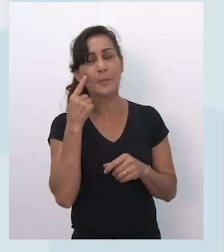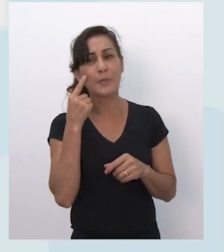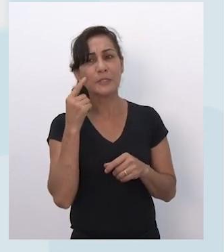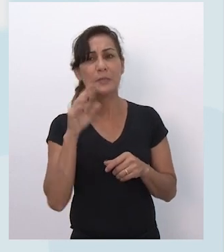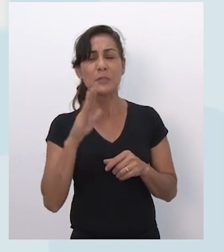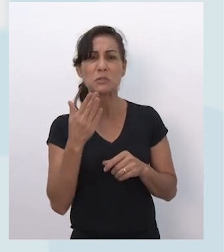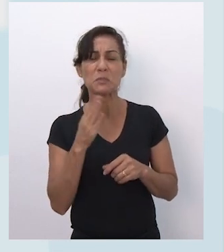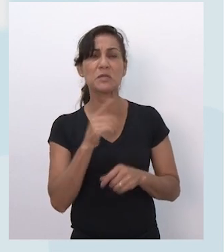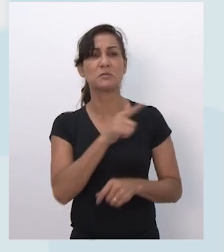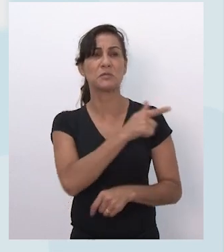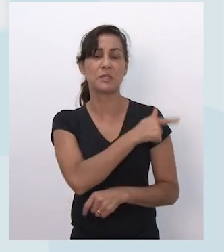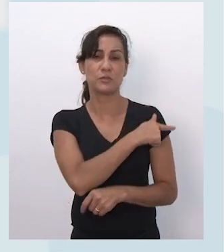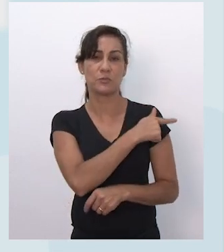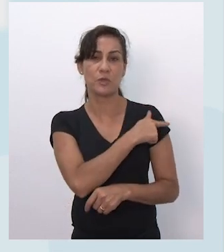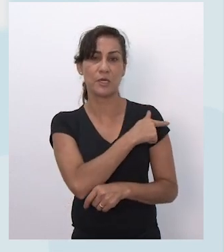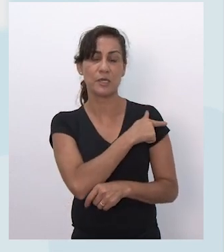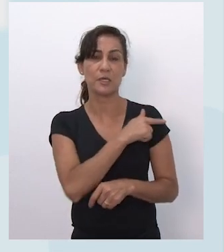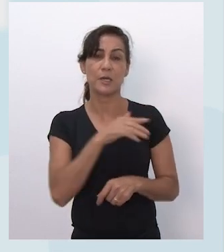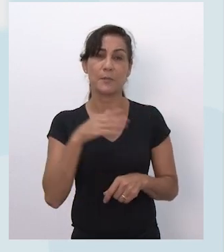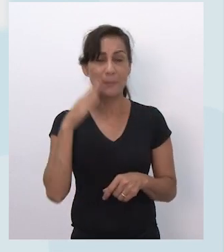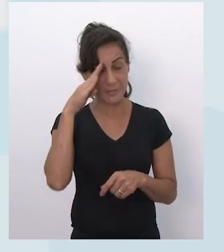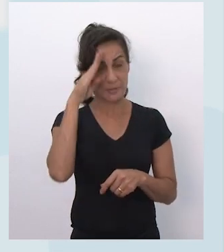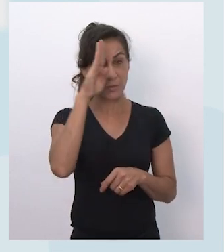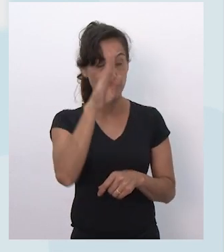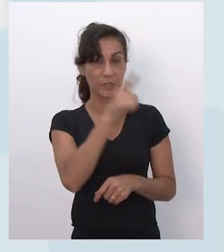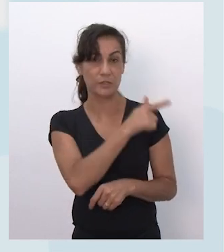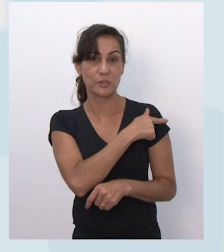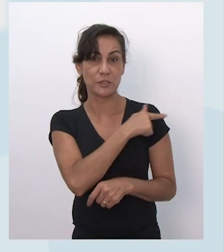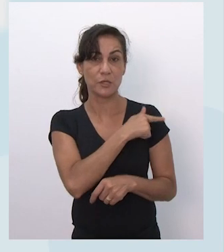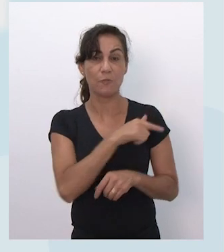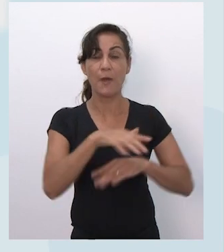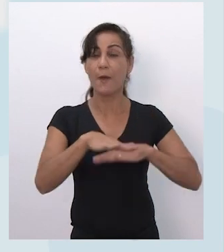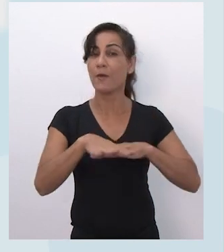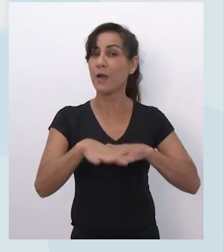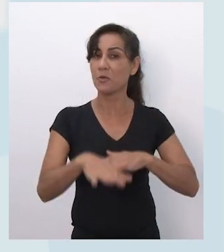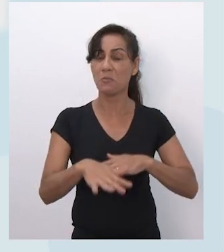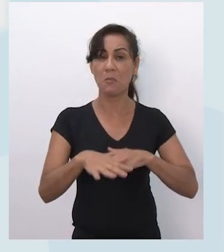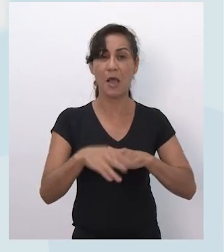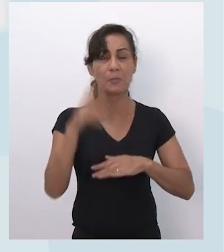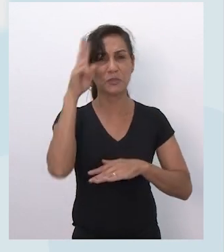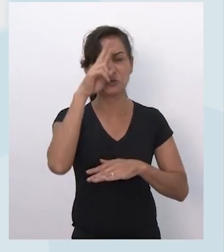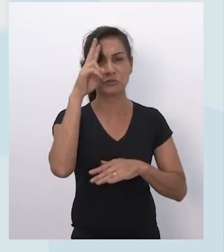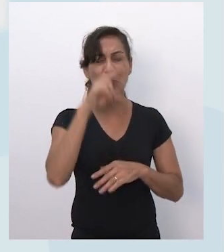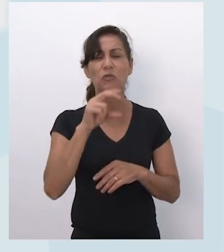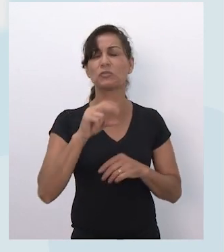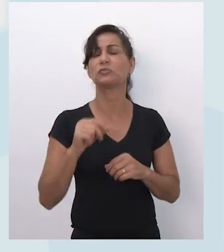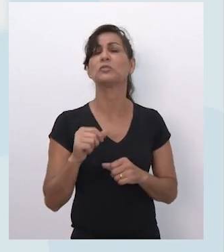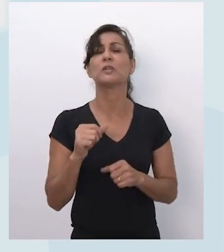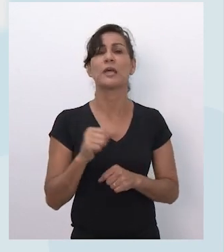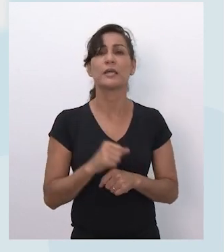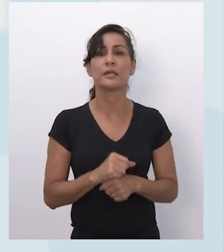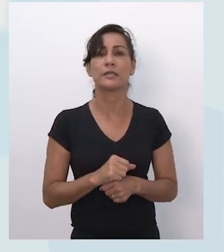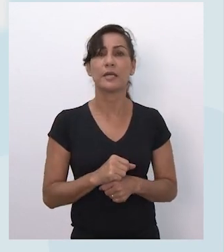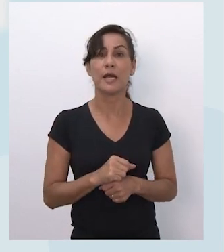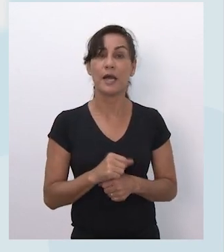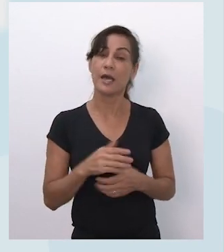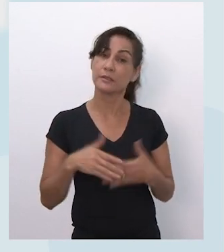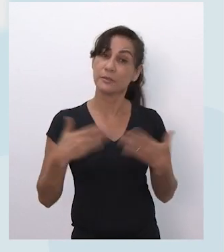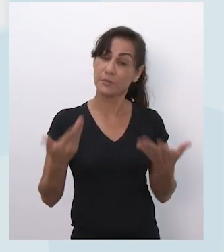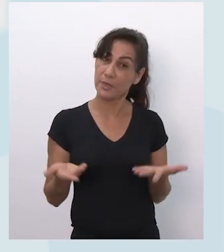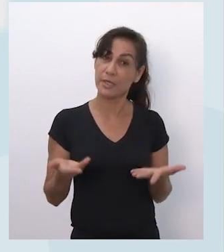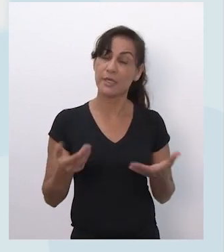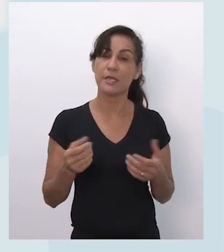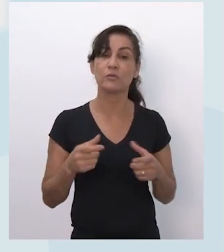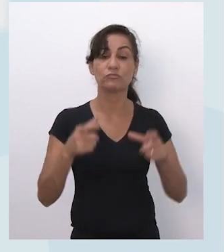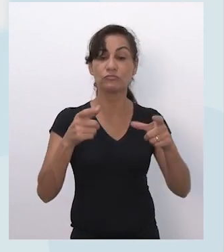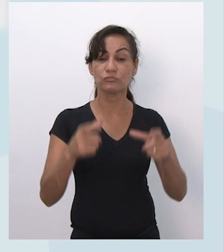7º anos, principalmente nos 7º anos, vários mapas históricos, então também é uma relação. A questão do território,